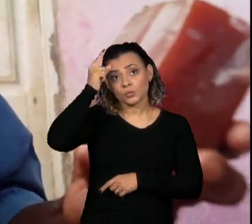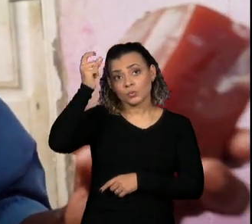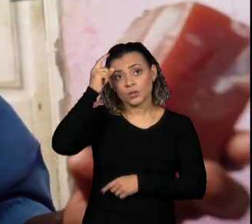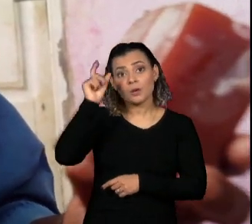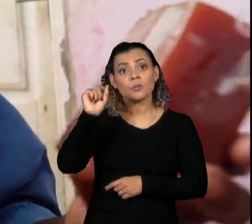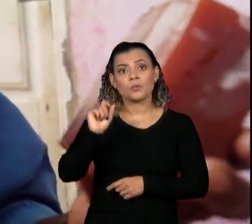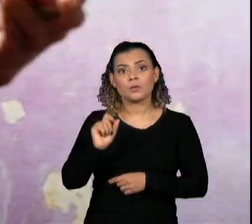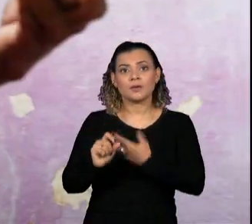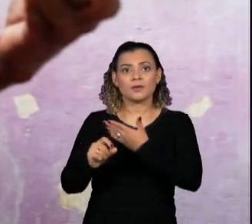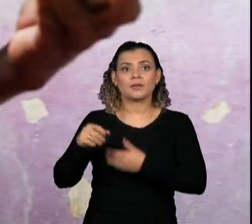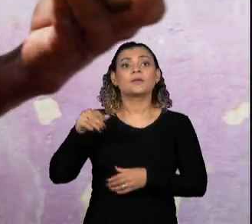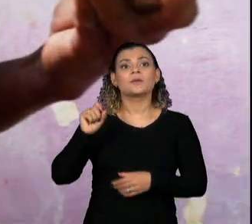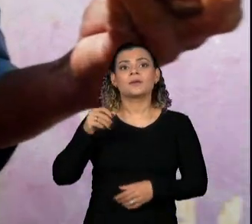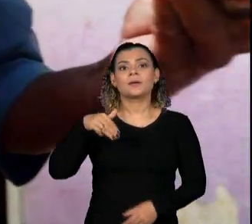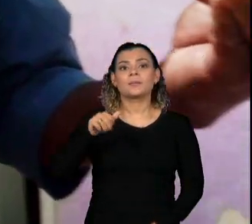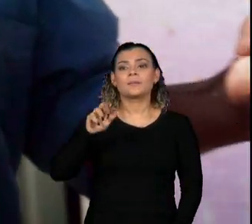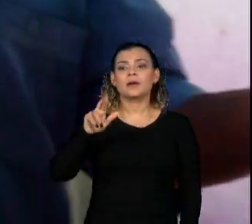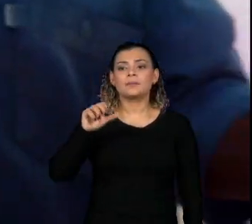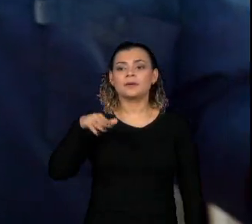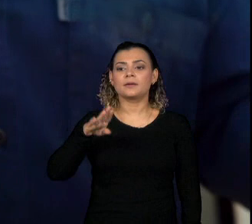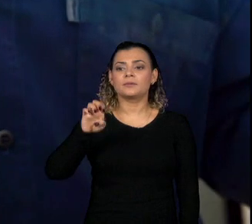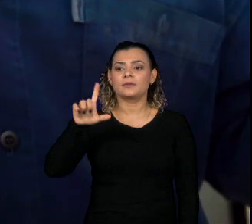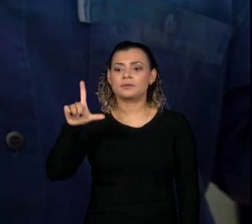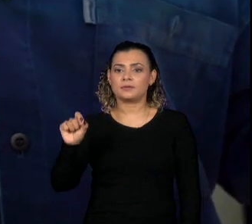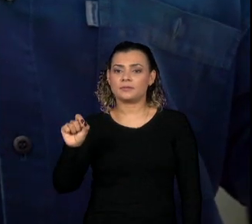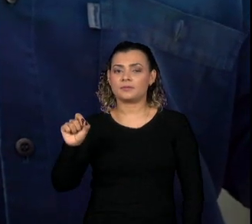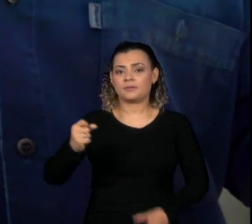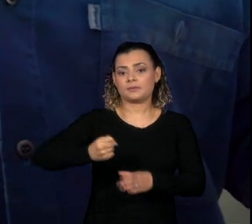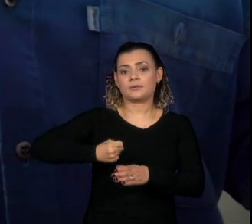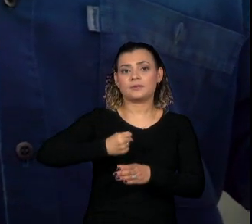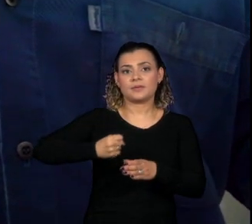é o marmelo.